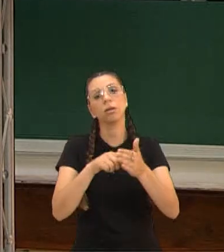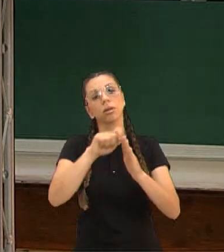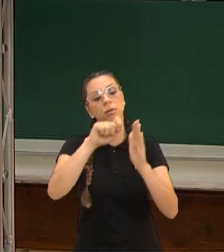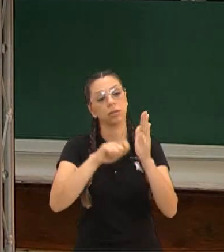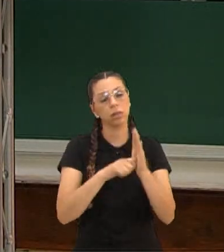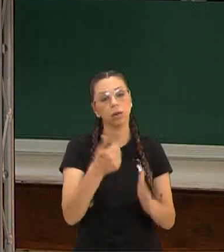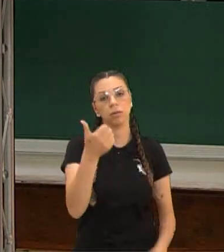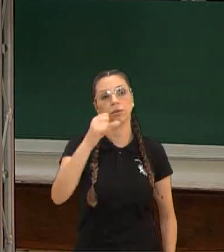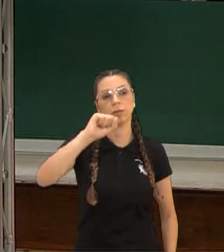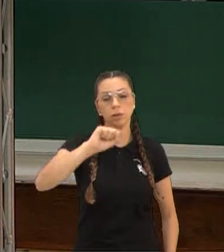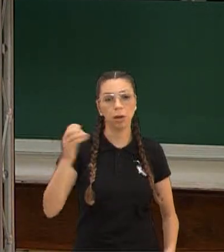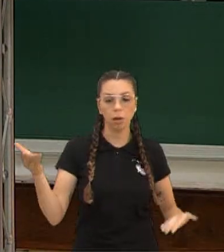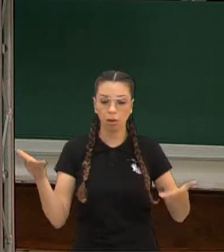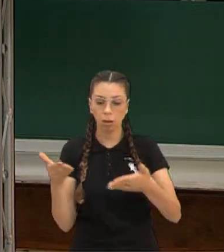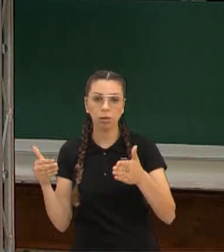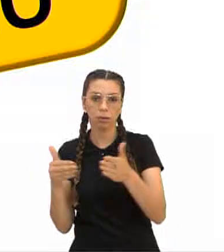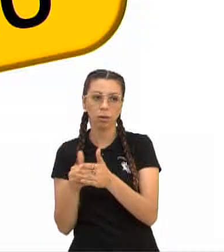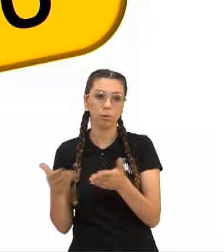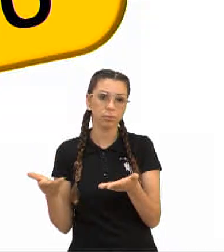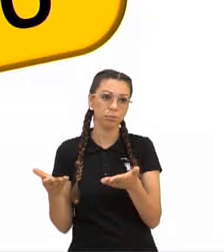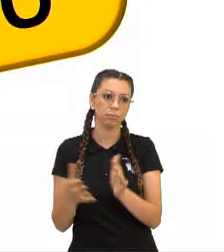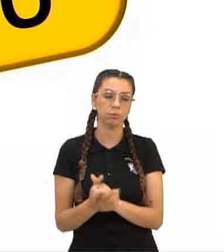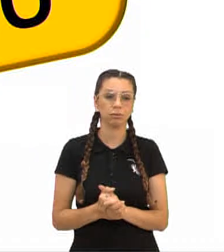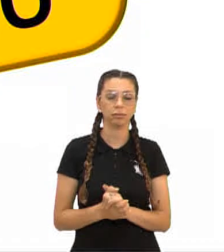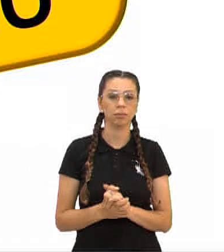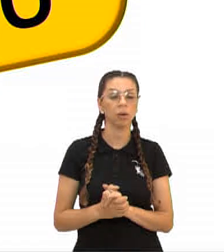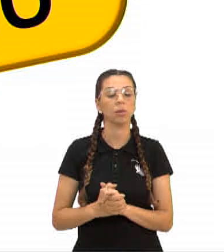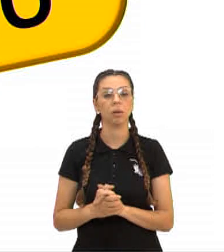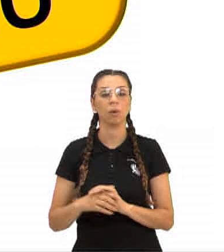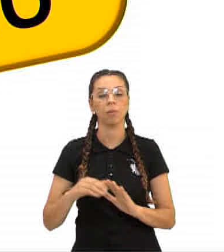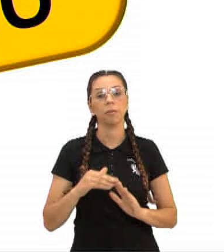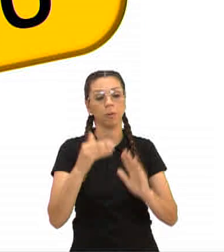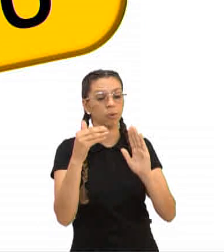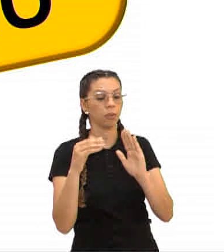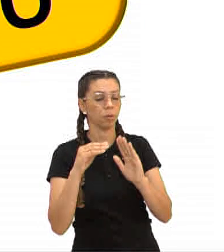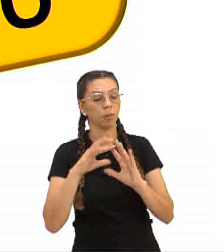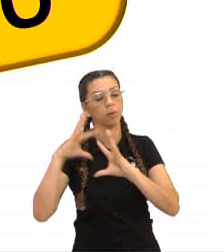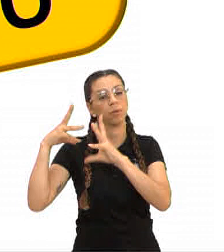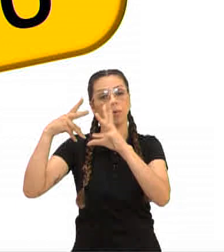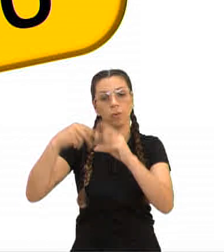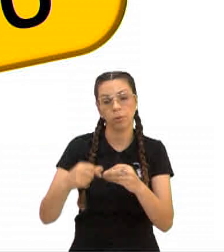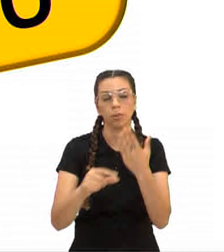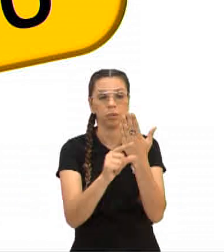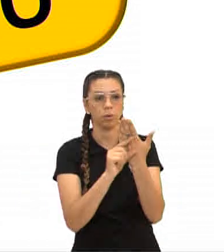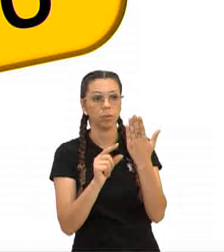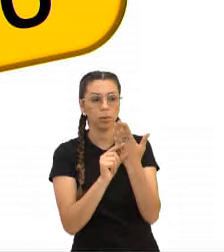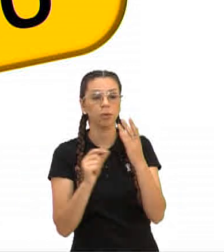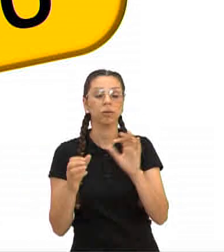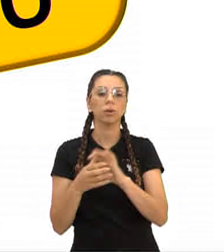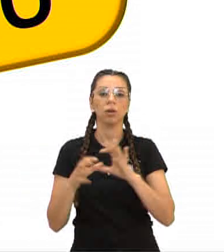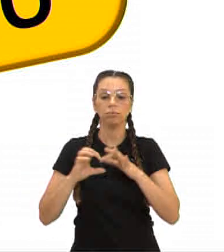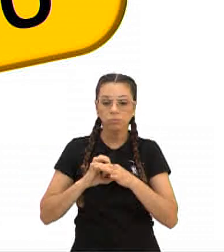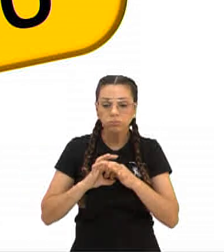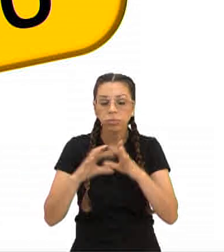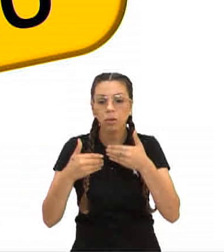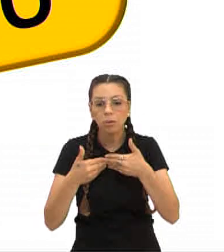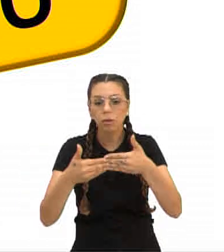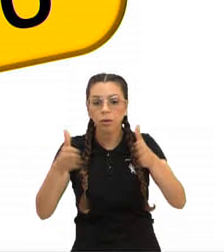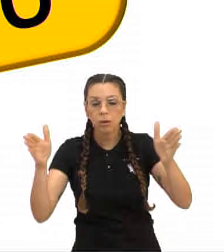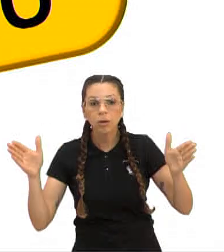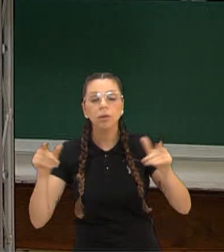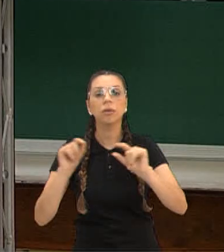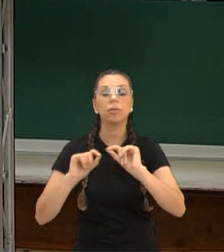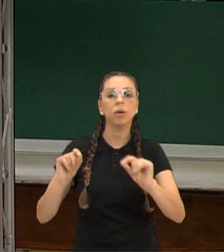chegar no movimento de hoje. Né? Todos buscaram a experimentação, o que tem em comum, né, abrindo as portas para o